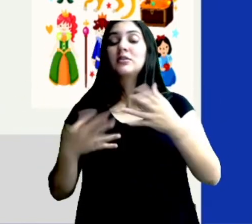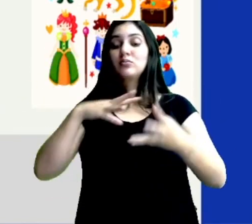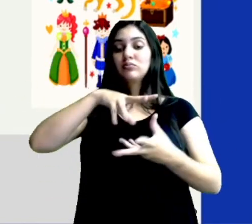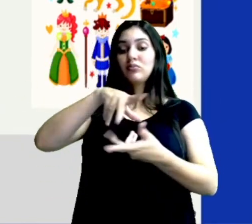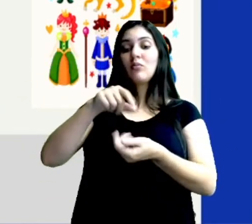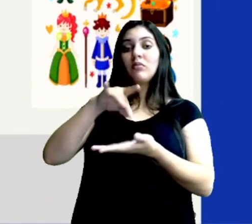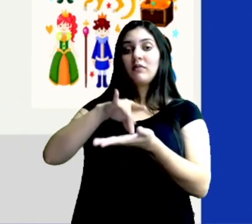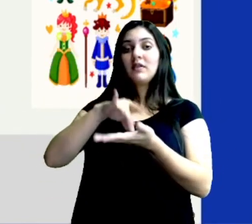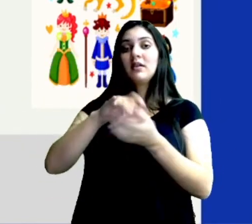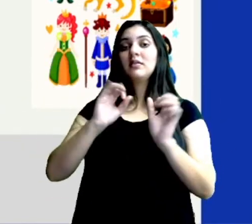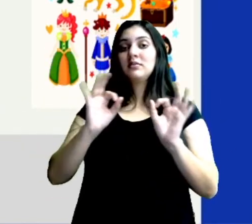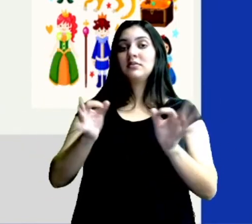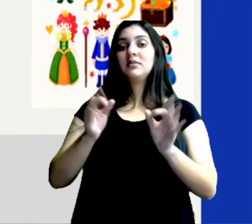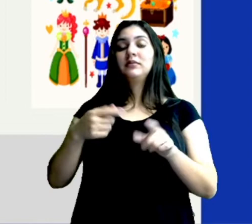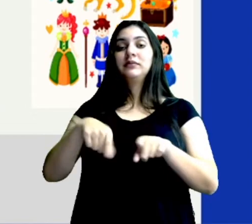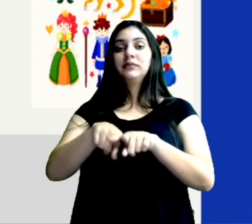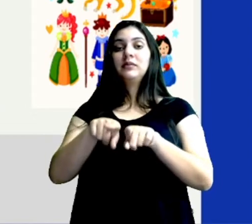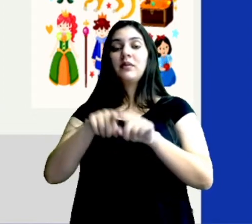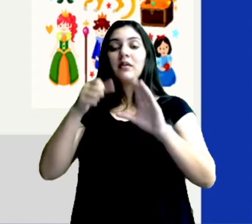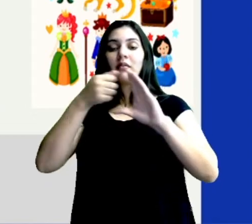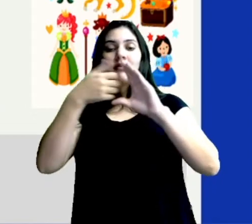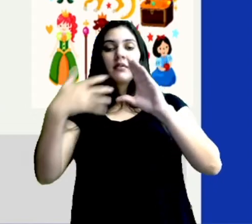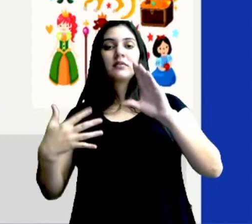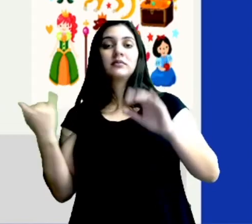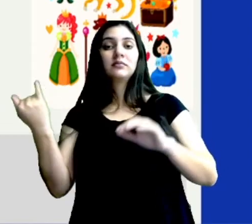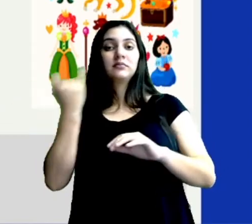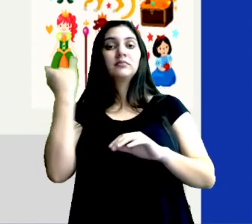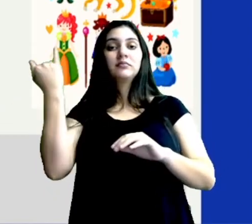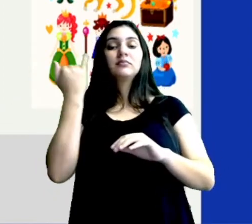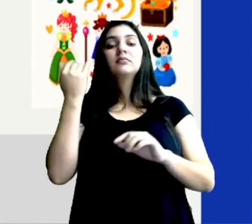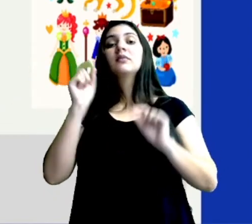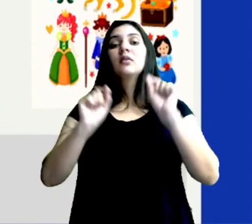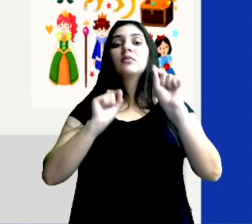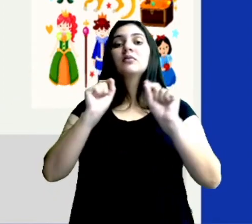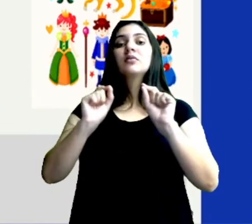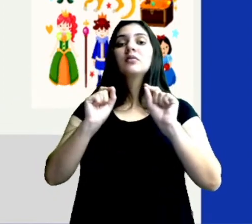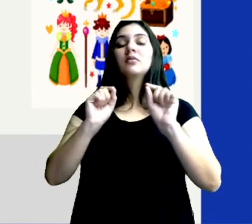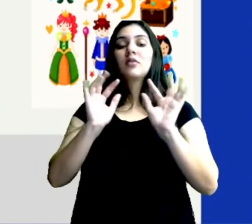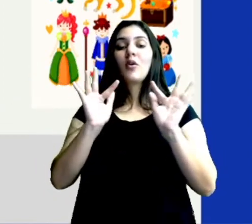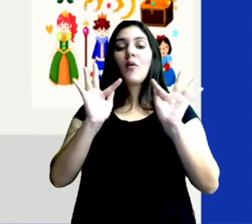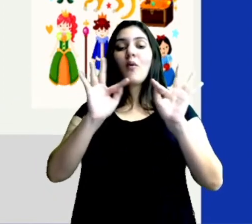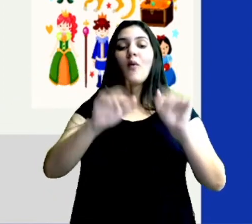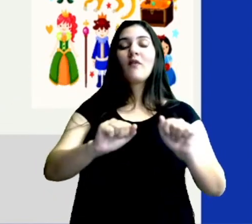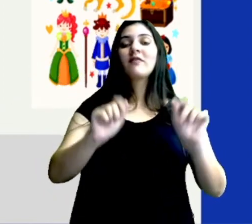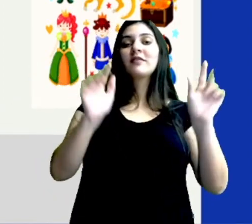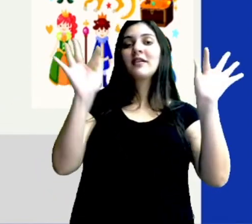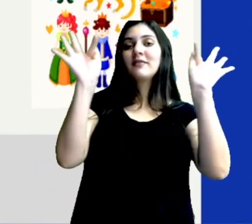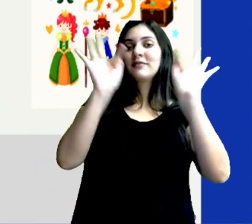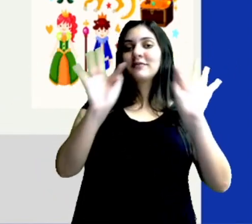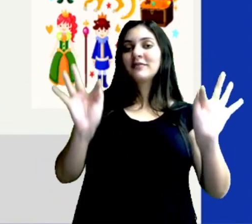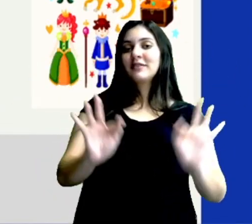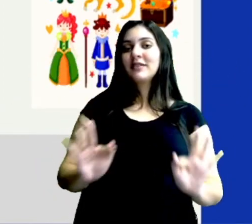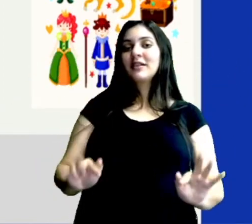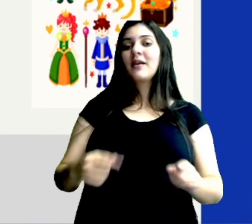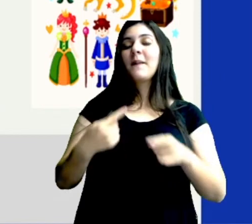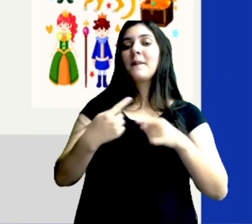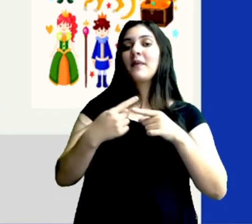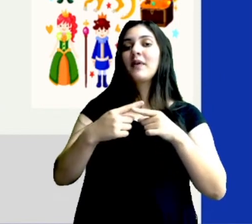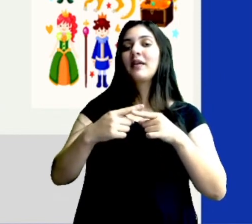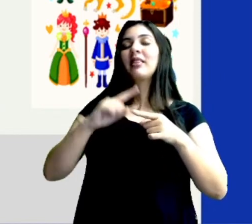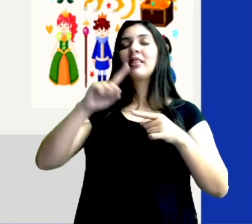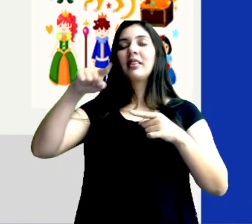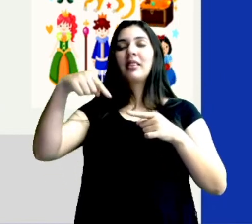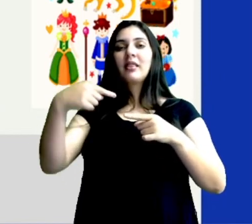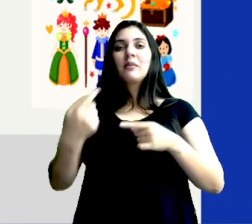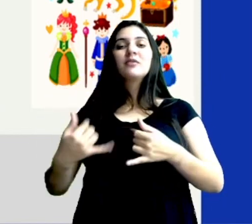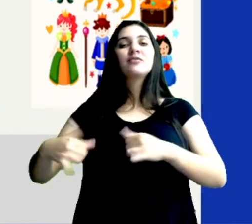gente? Também uma característica muito importante é o final feliz, pois após tanto